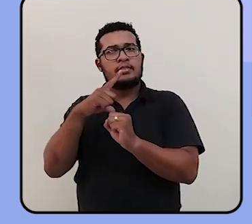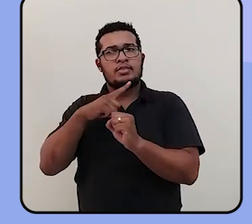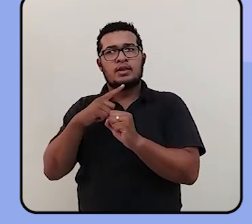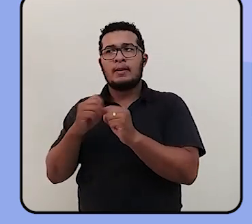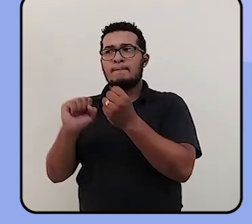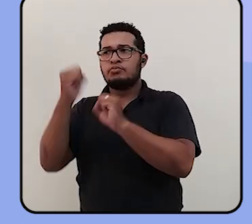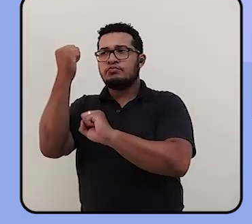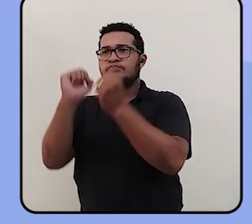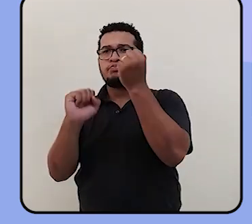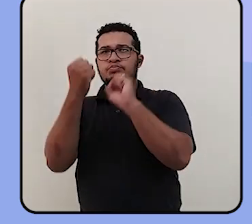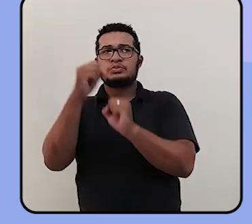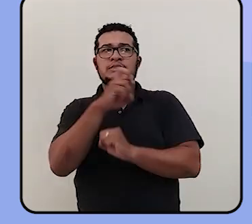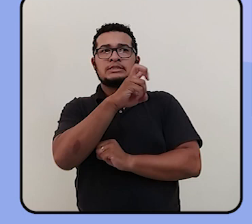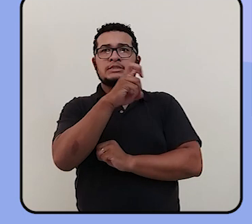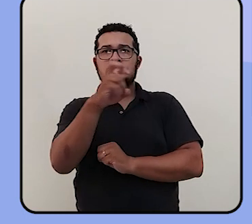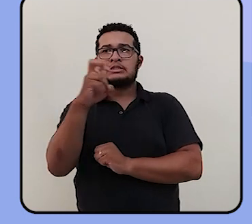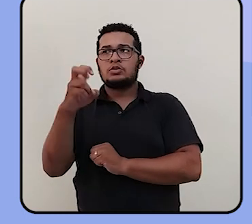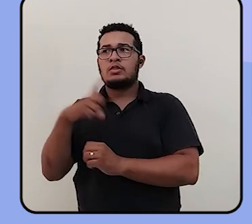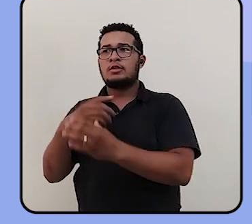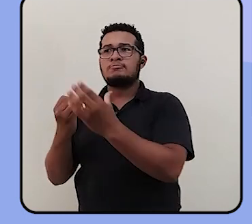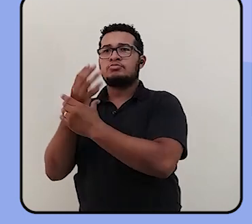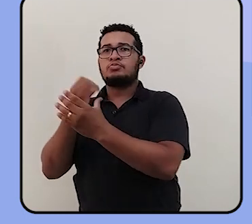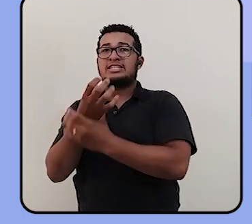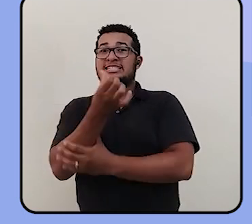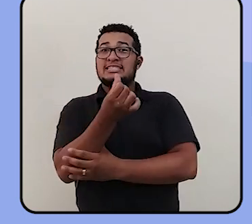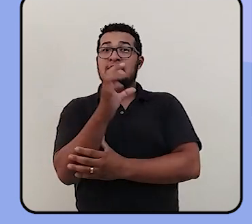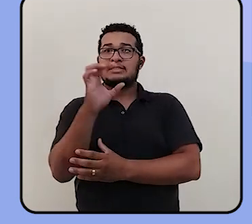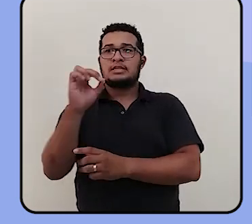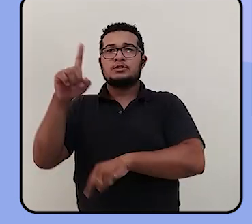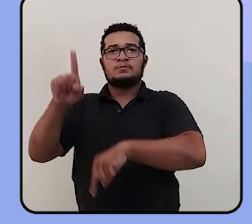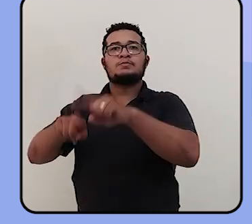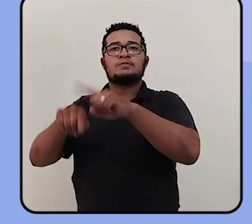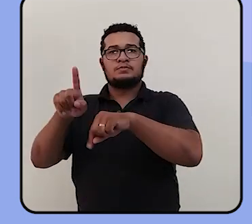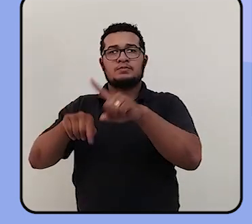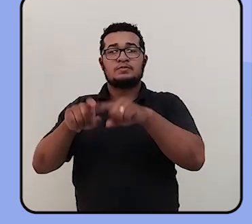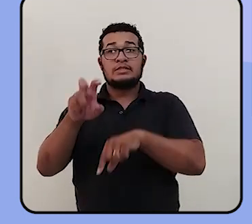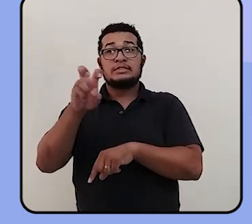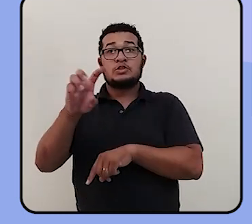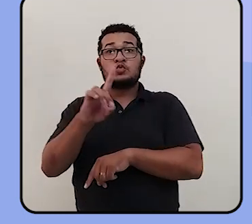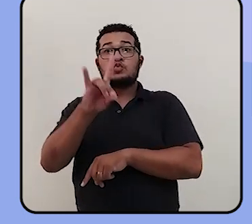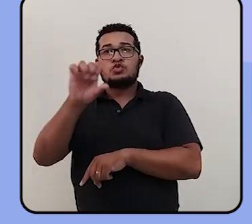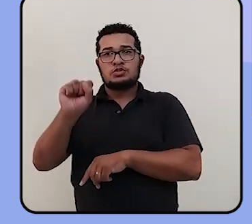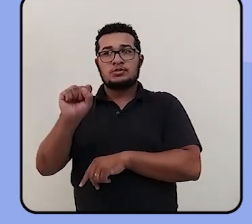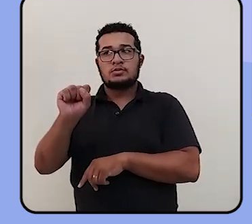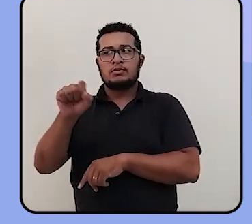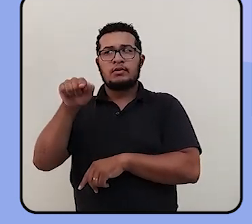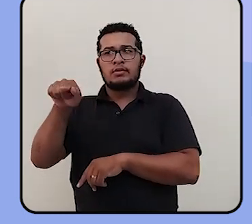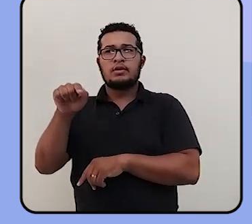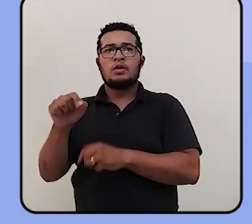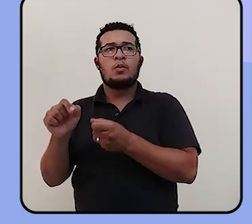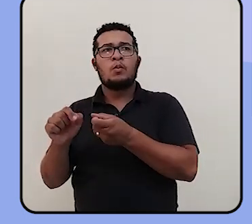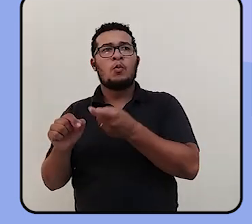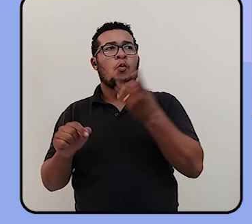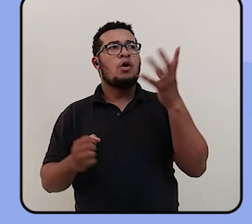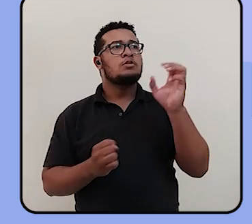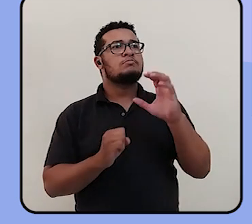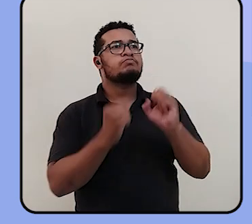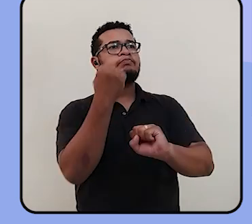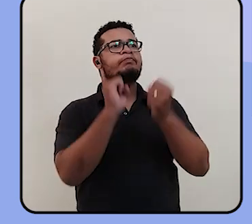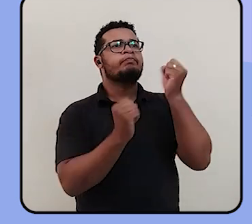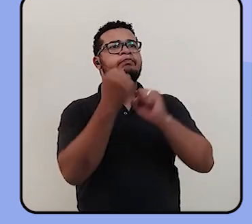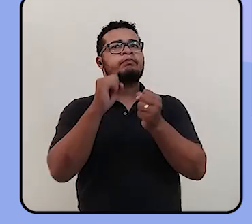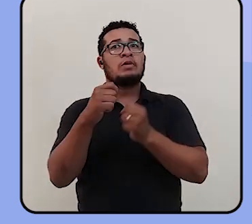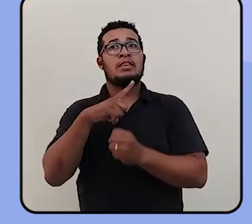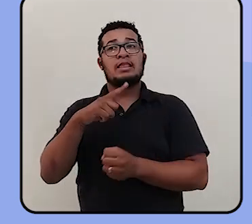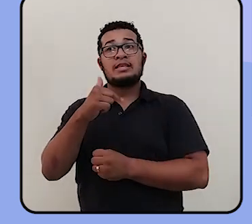5 máquinas iguais produzem 600 peças em 5 dias. Quantas dessas máquinas produziriam